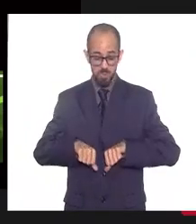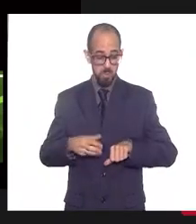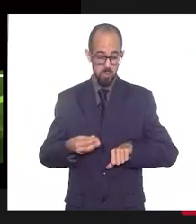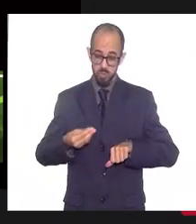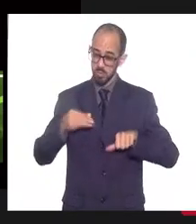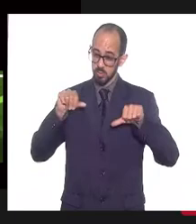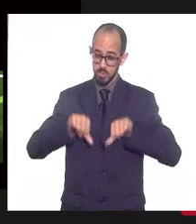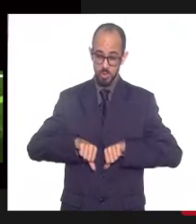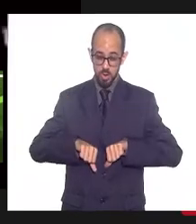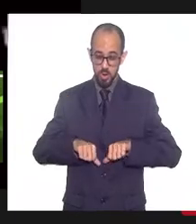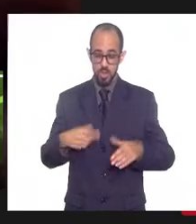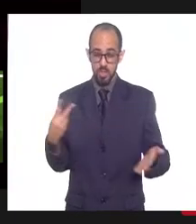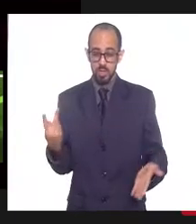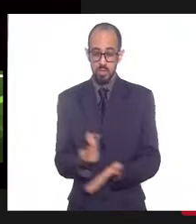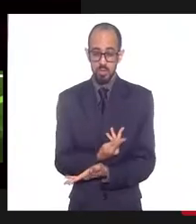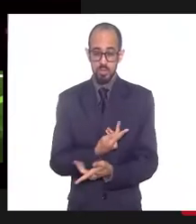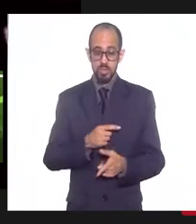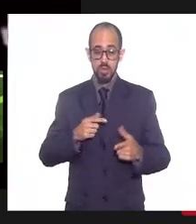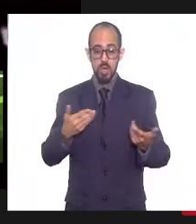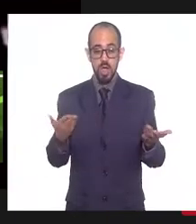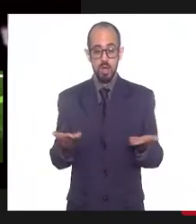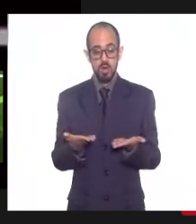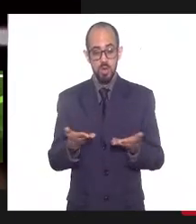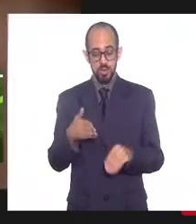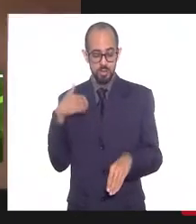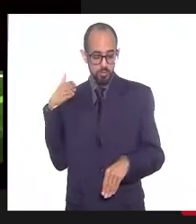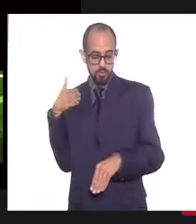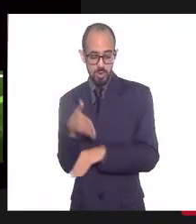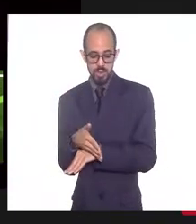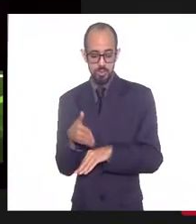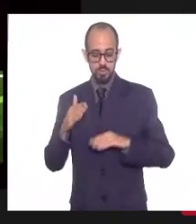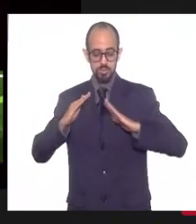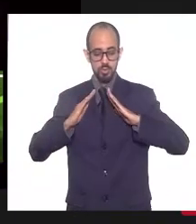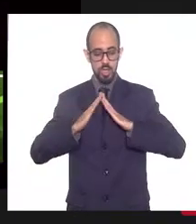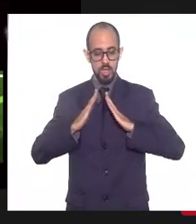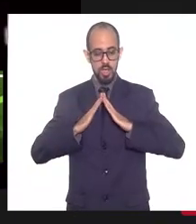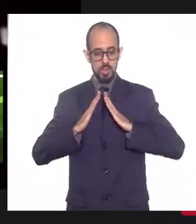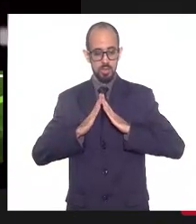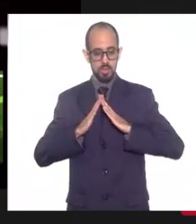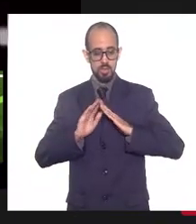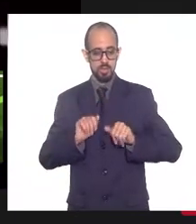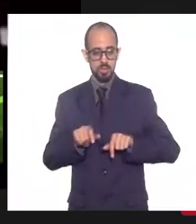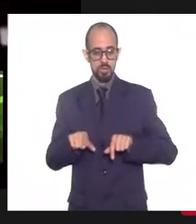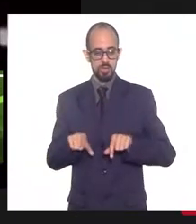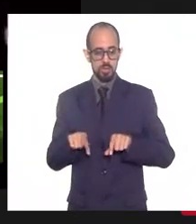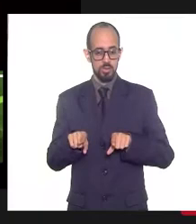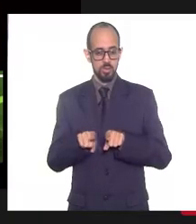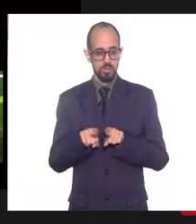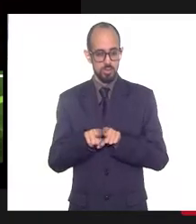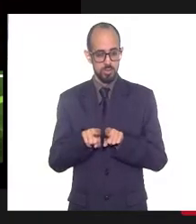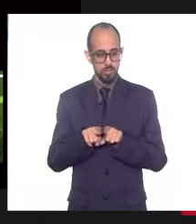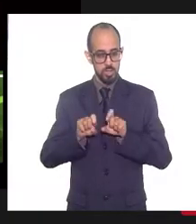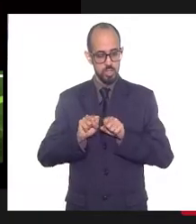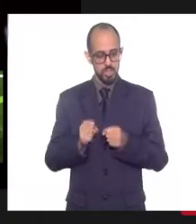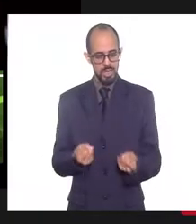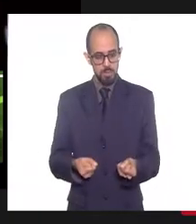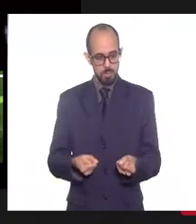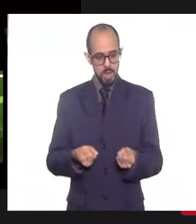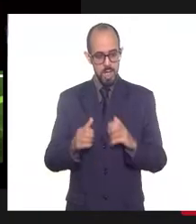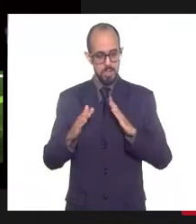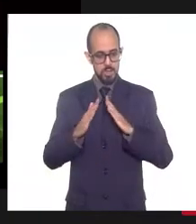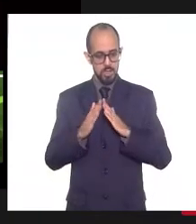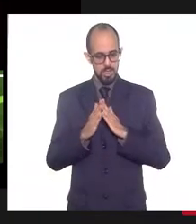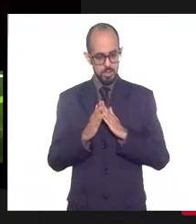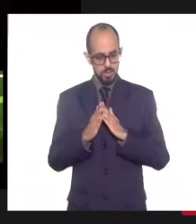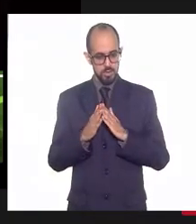né? Chegando-se ao ponto de invadir terreiros, chegando ao ponto de depredar terreiros,